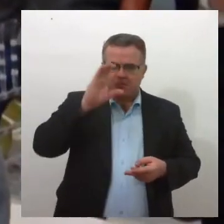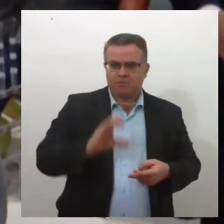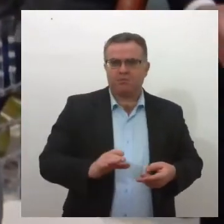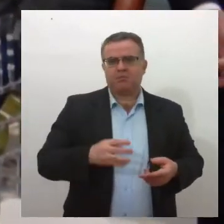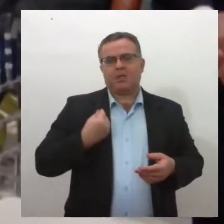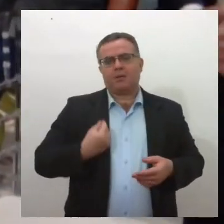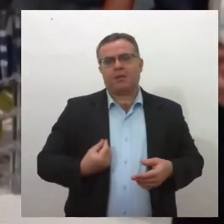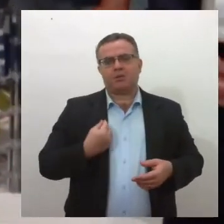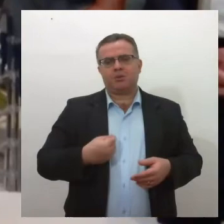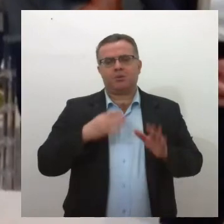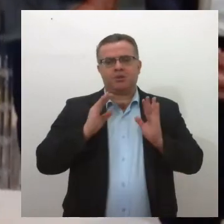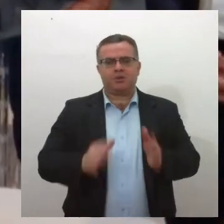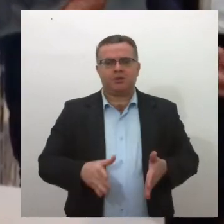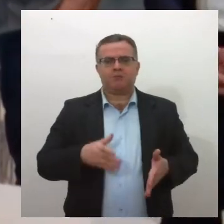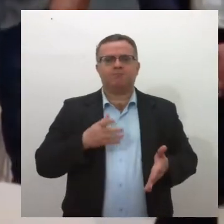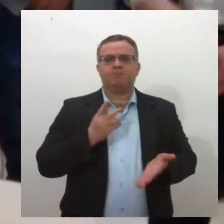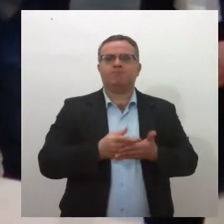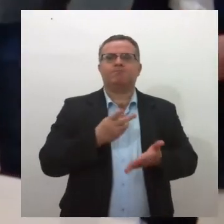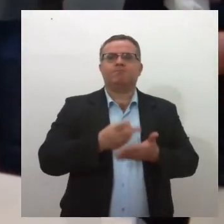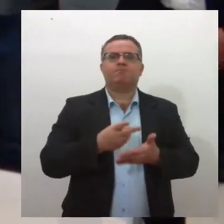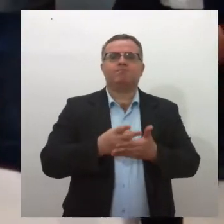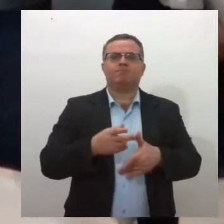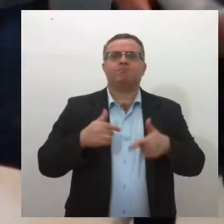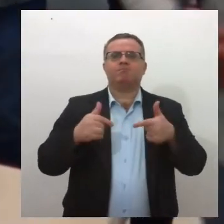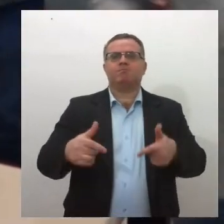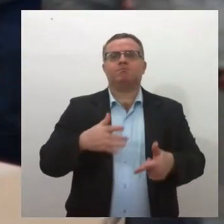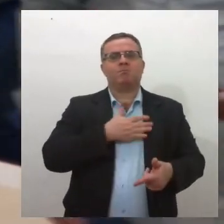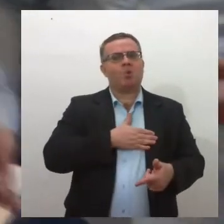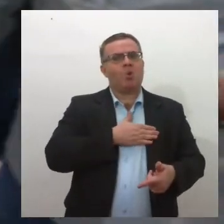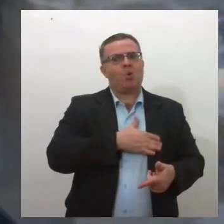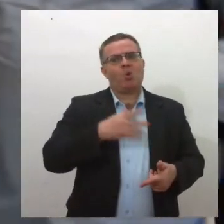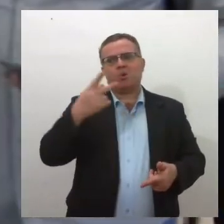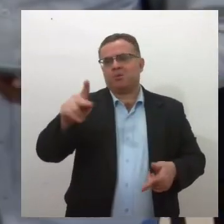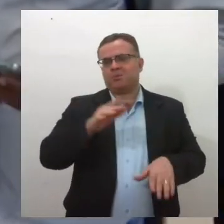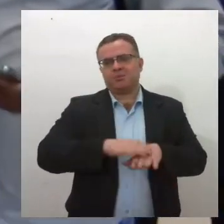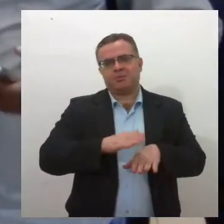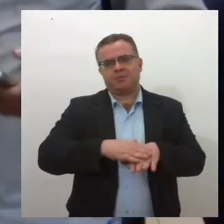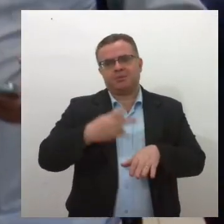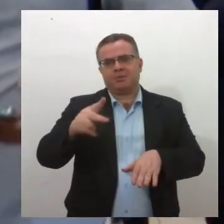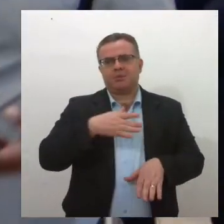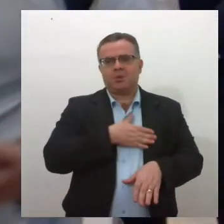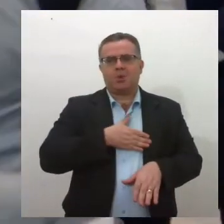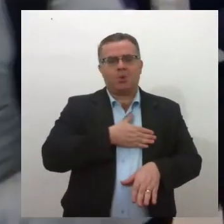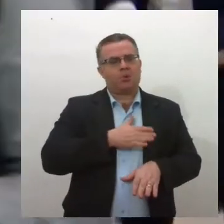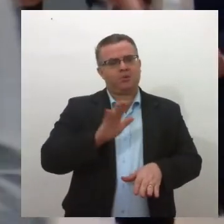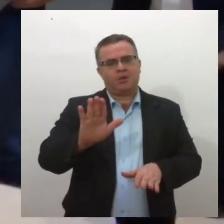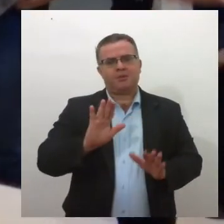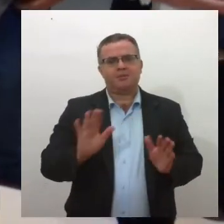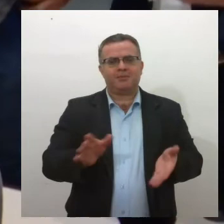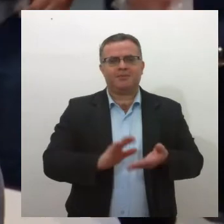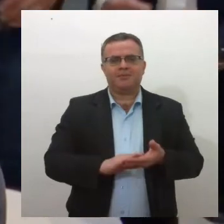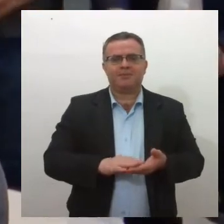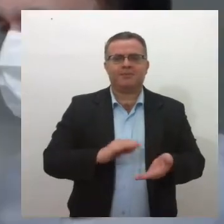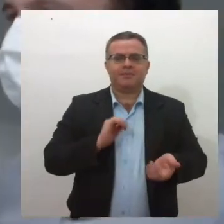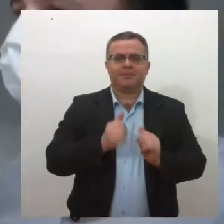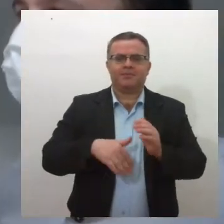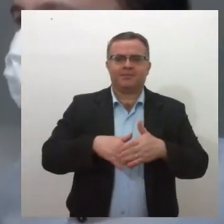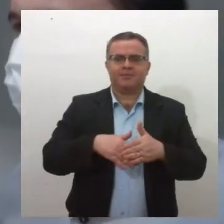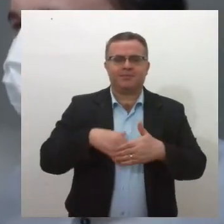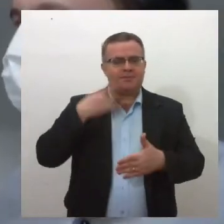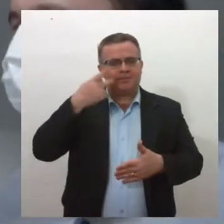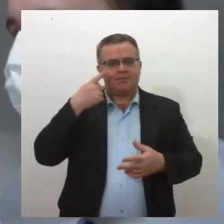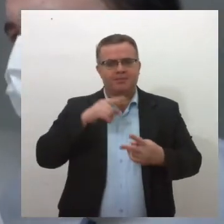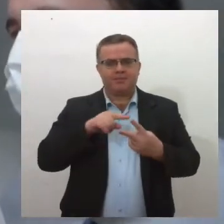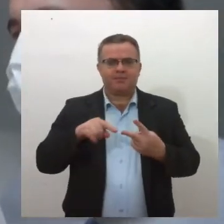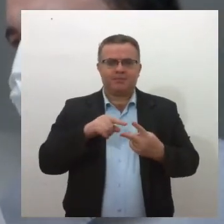participou ativamente daquilo que ele gostava, daquilo que ele acreditava, que era o futebol e política. Como eu